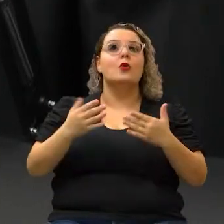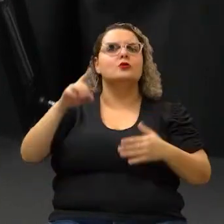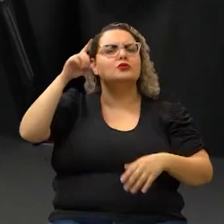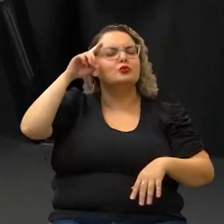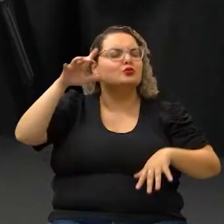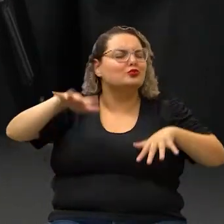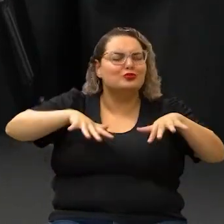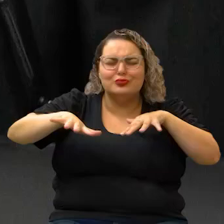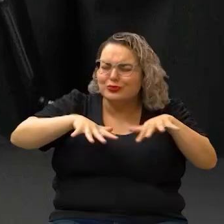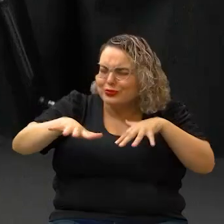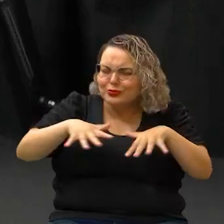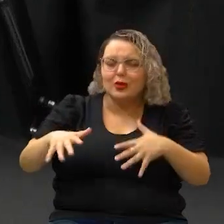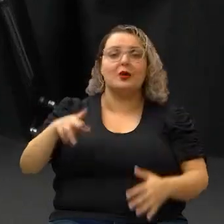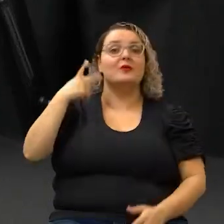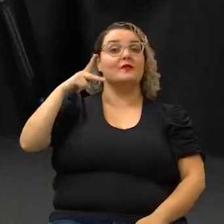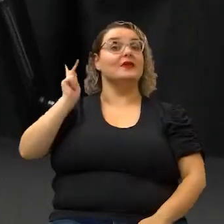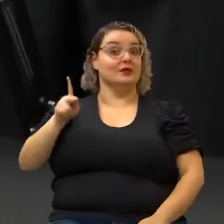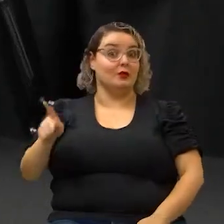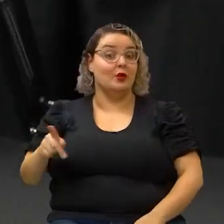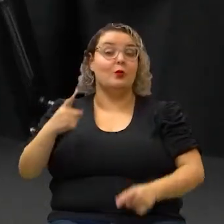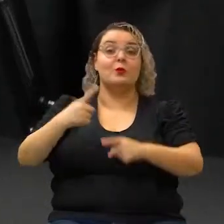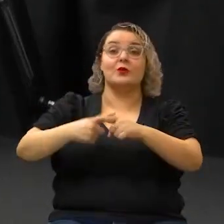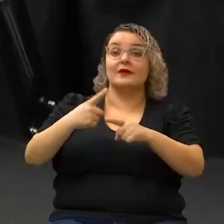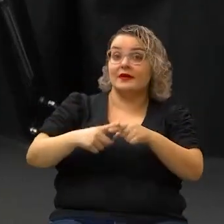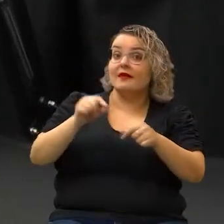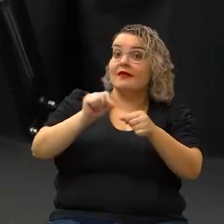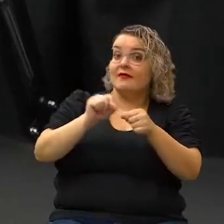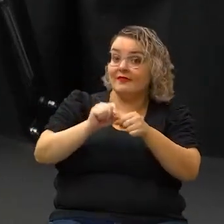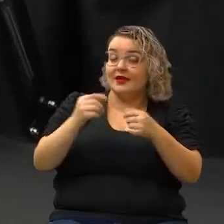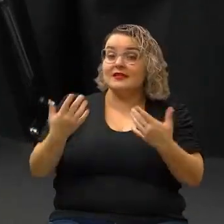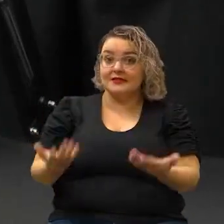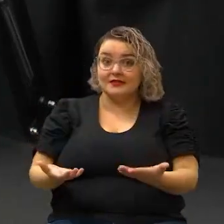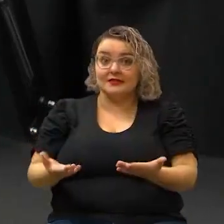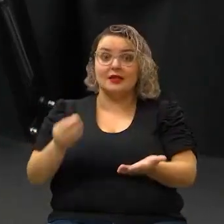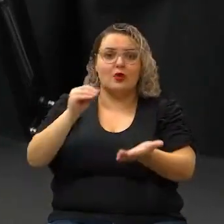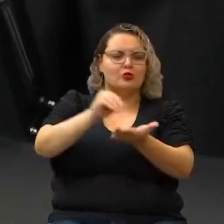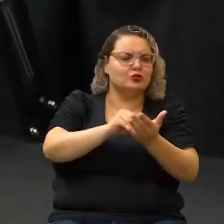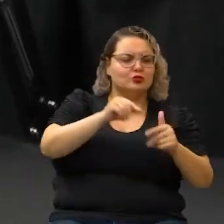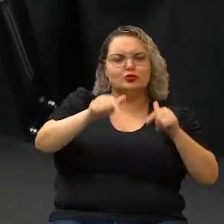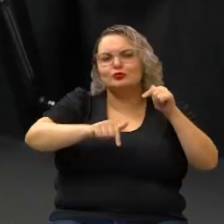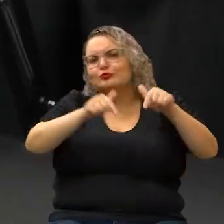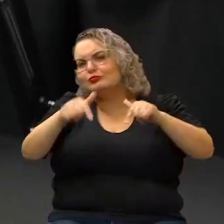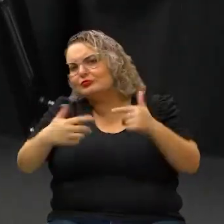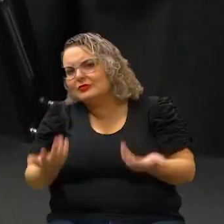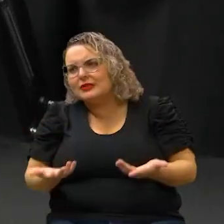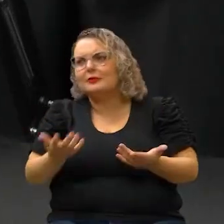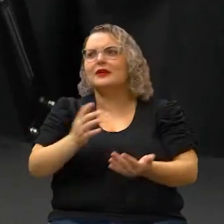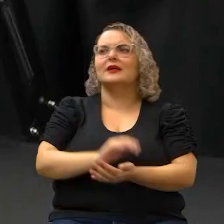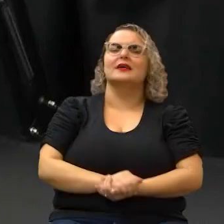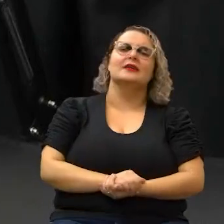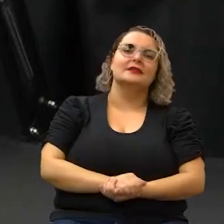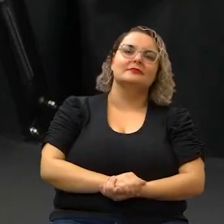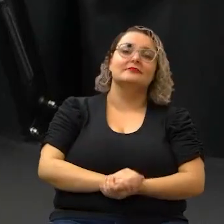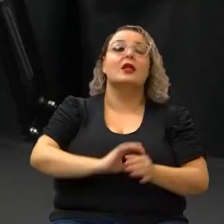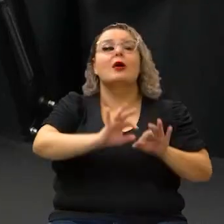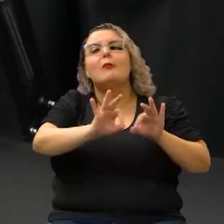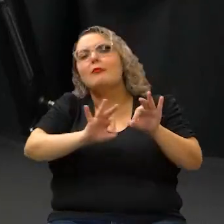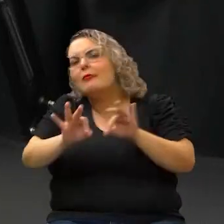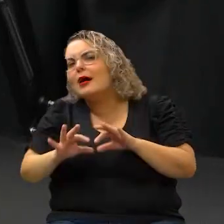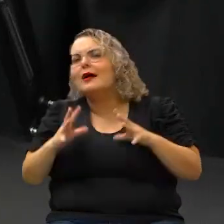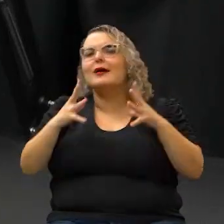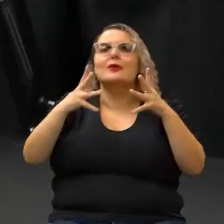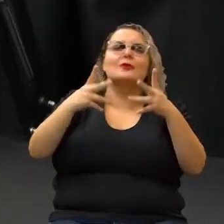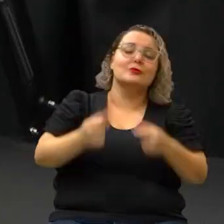corrido para o professor Alberto, que ele está fazendo aí o último trabalho, digamos que preparando tudo